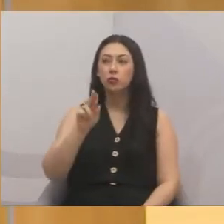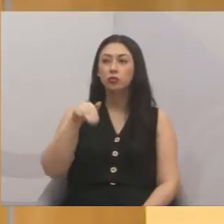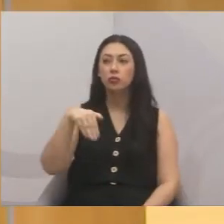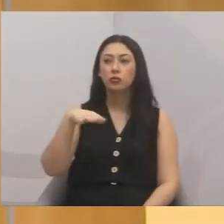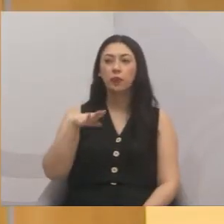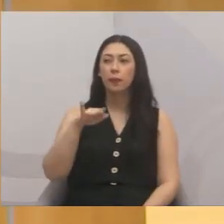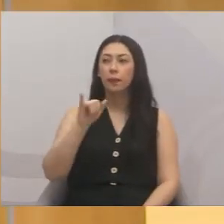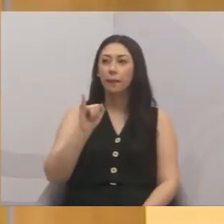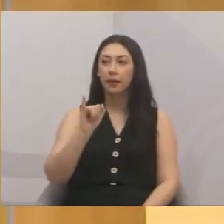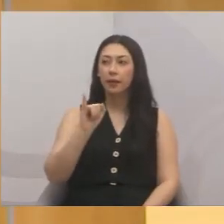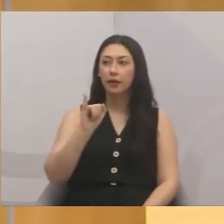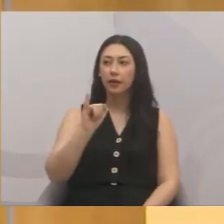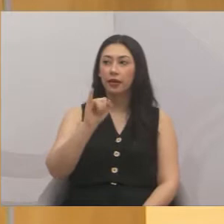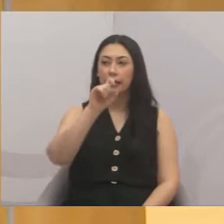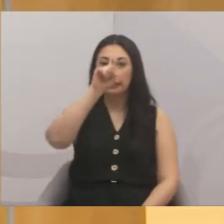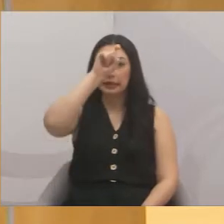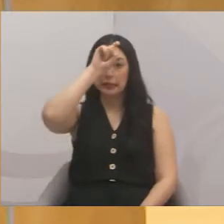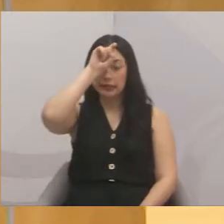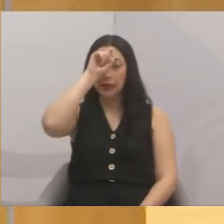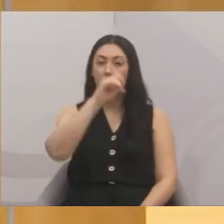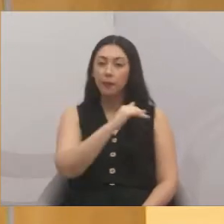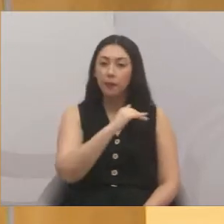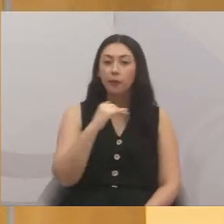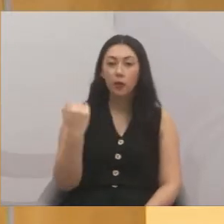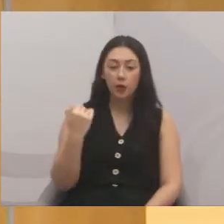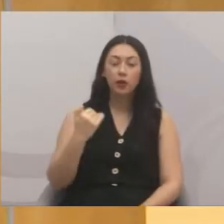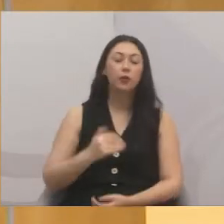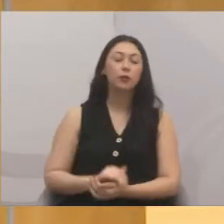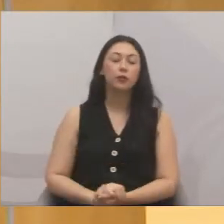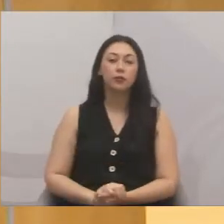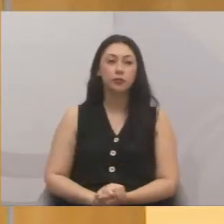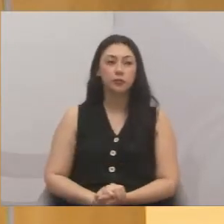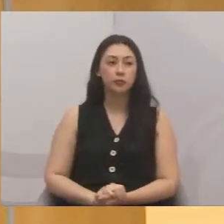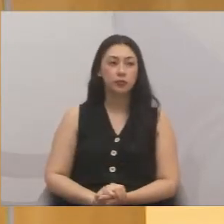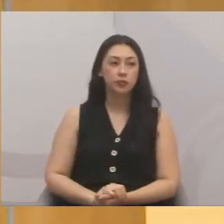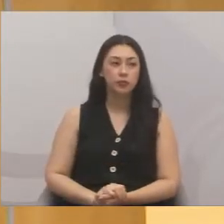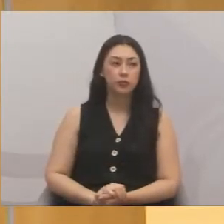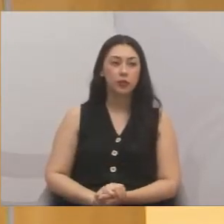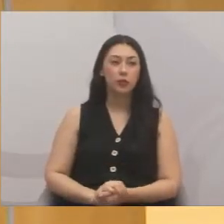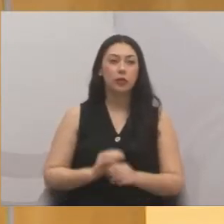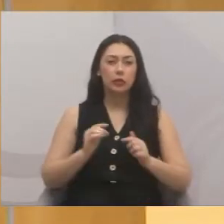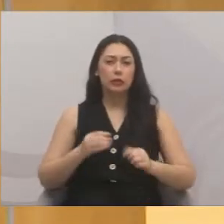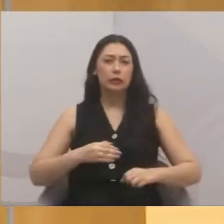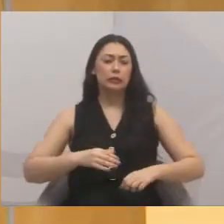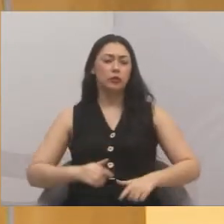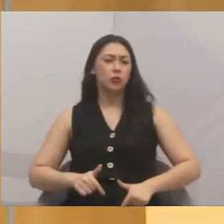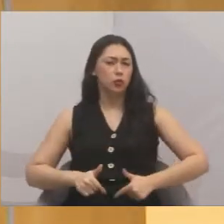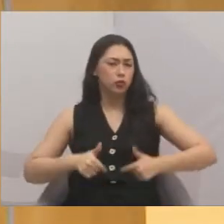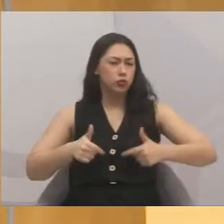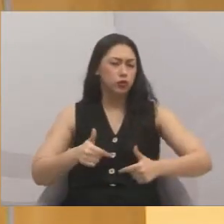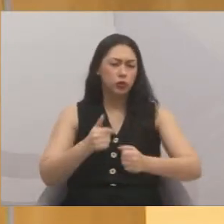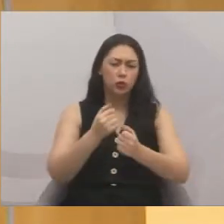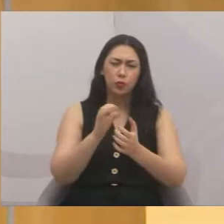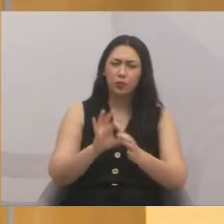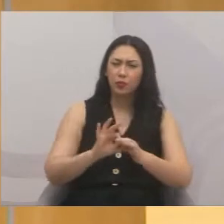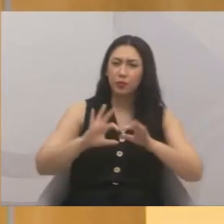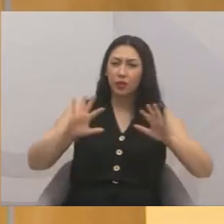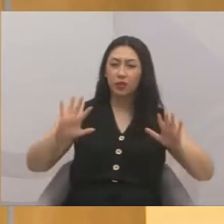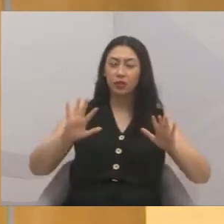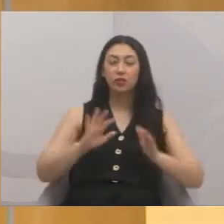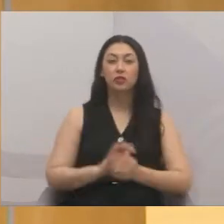guerreiro que lutou bravamente para a liberdade do seu povo. Ele foi